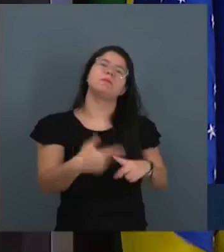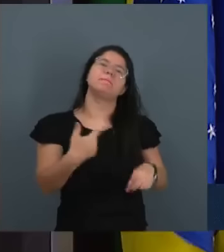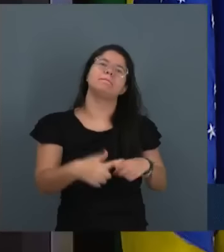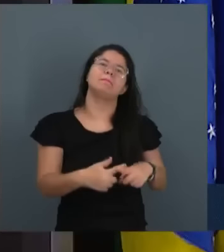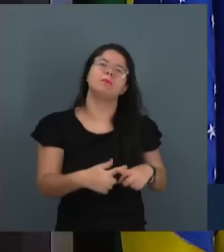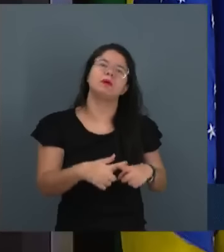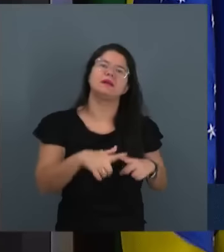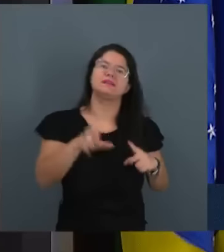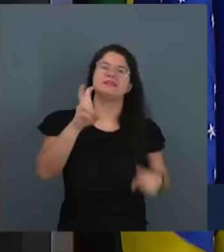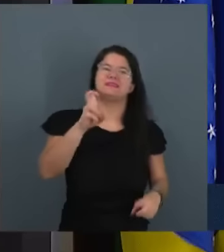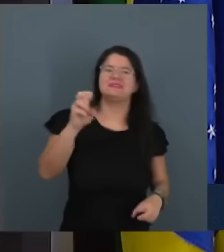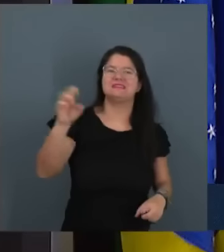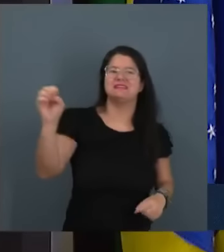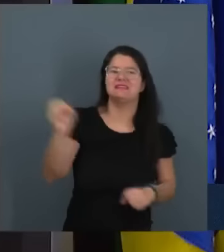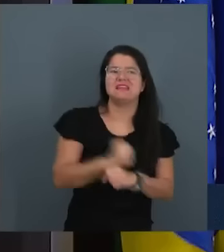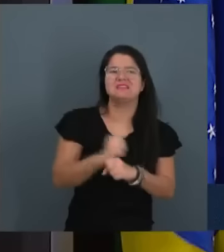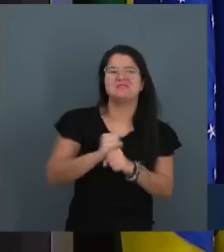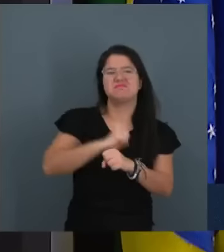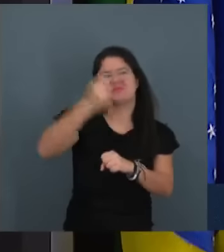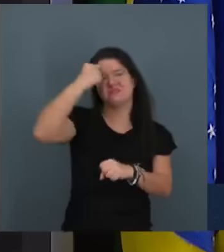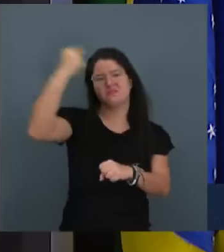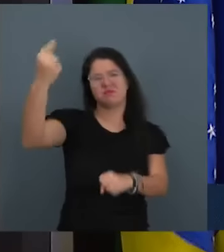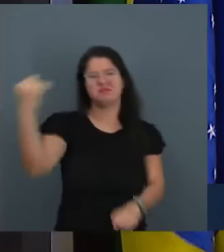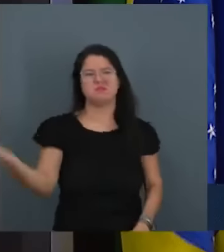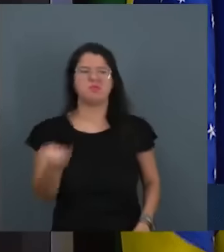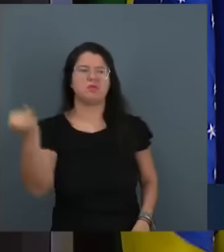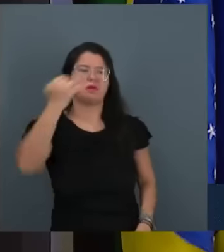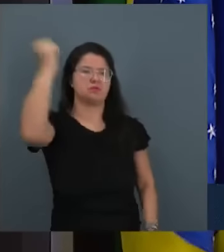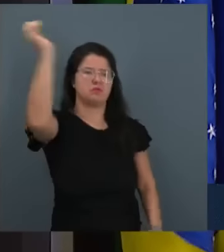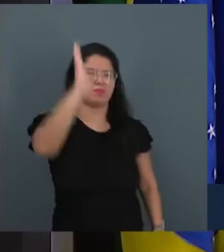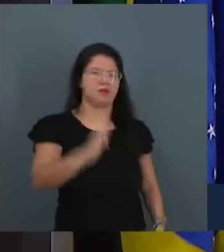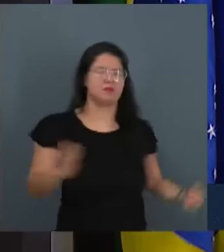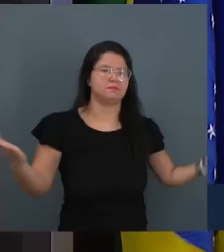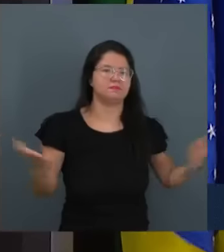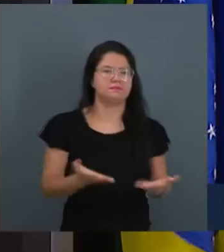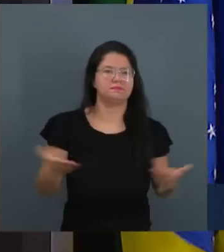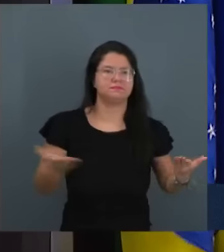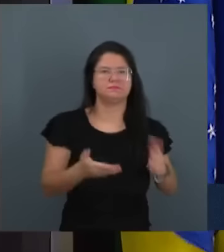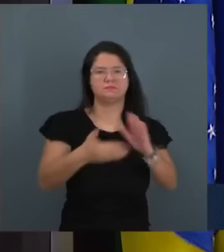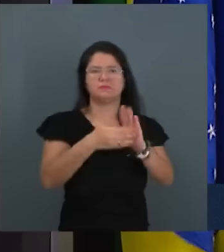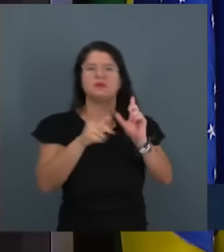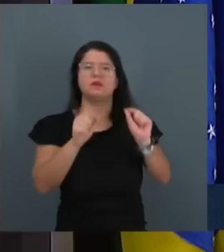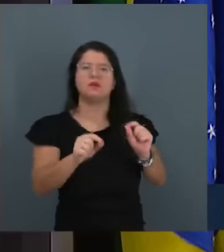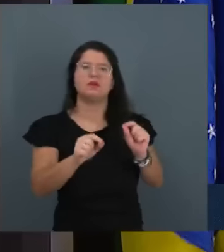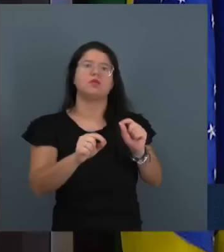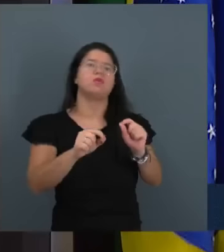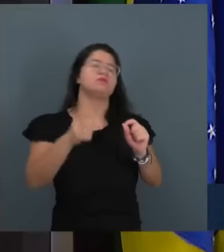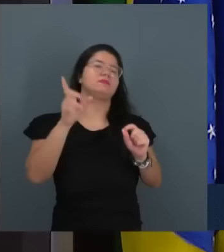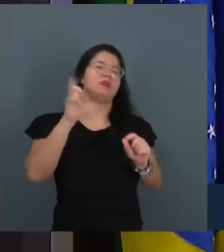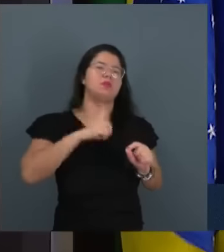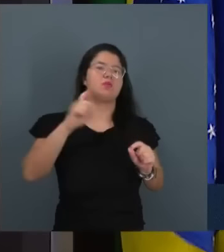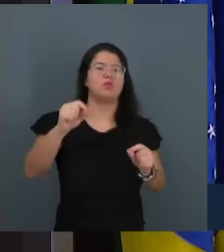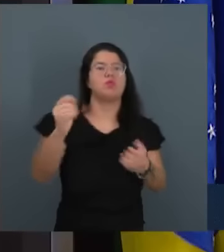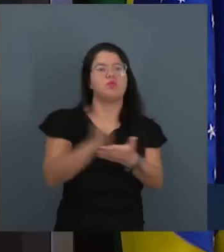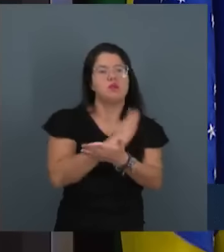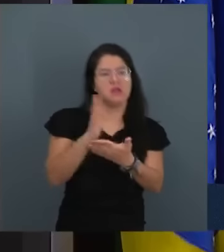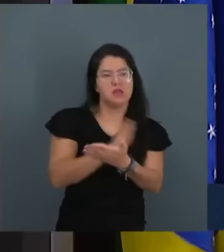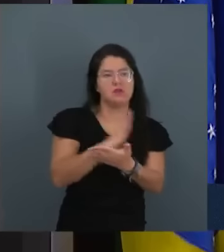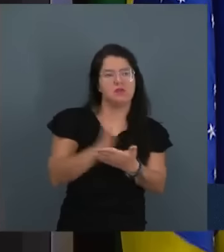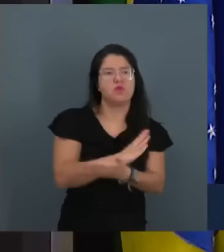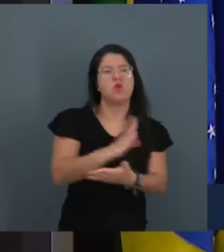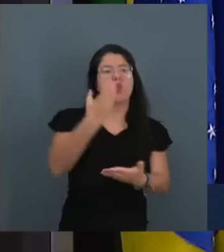de 500 anos, é muito pertinente ao Brasil atual. Foi retirado do livro O Príncipe, de